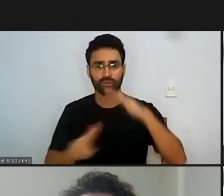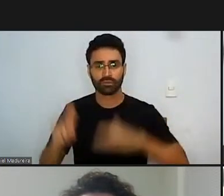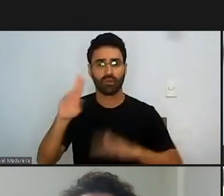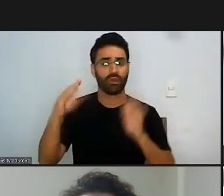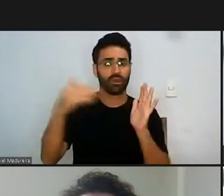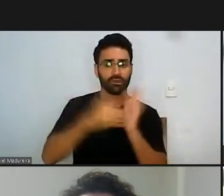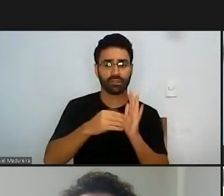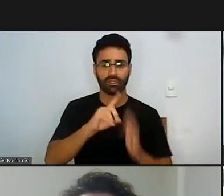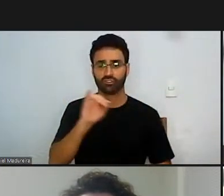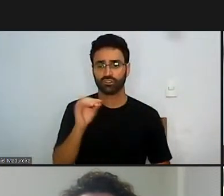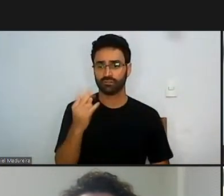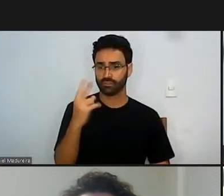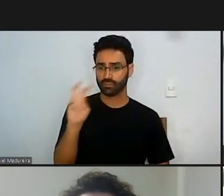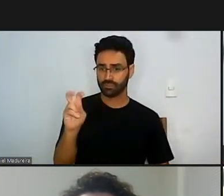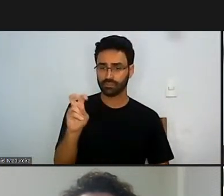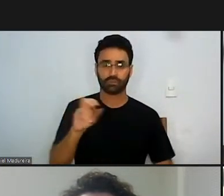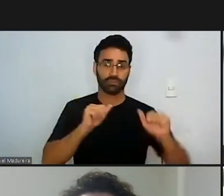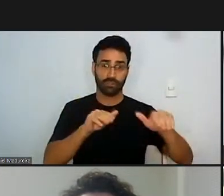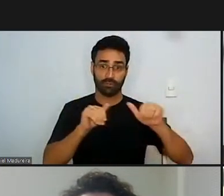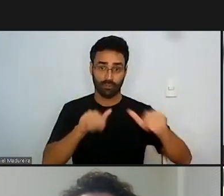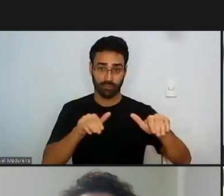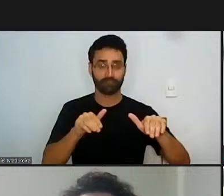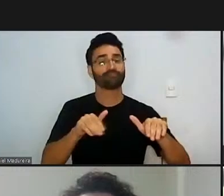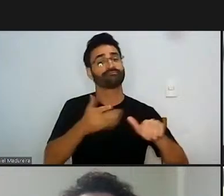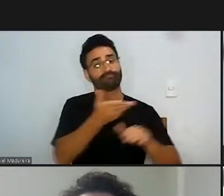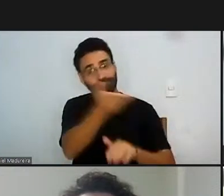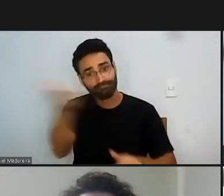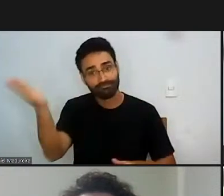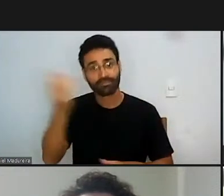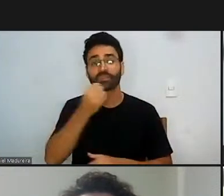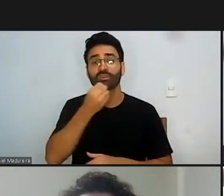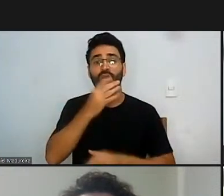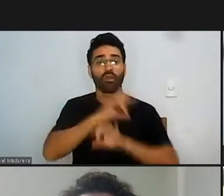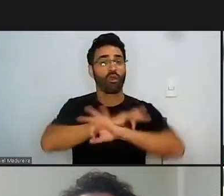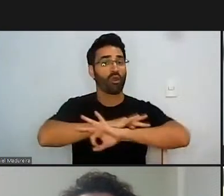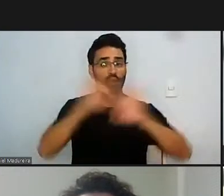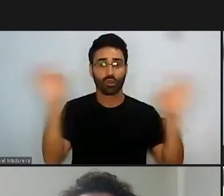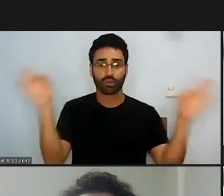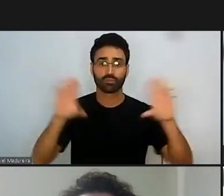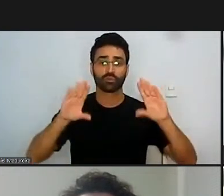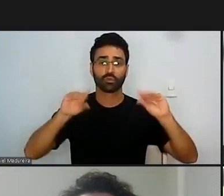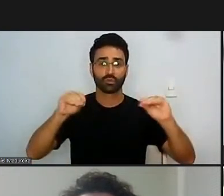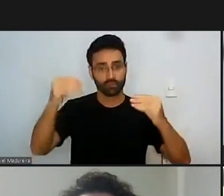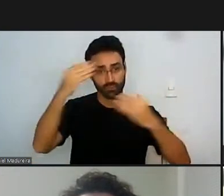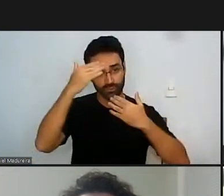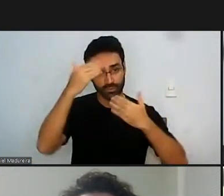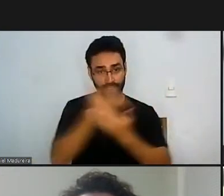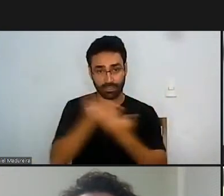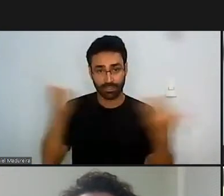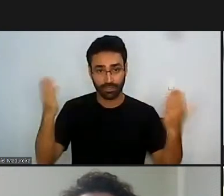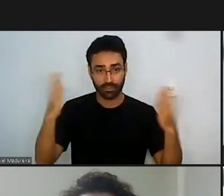25 de setembro, e desejamos a todos uma excelente noite. Obrigada a todos.